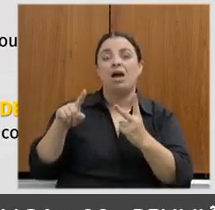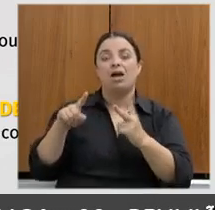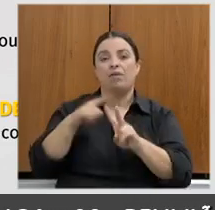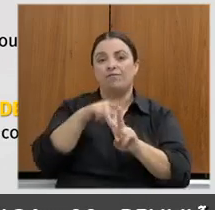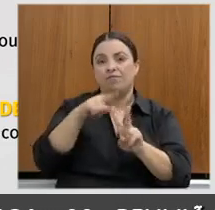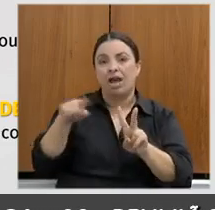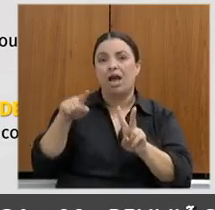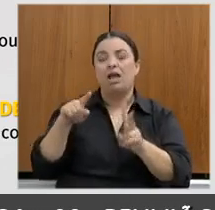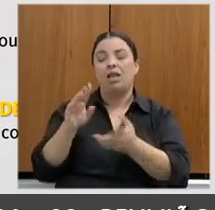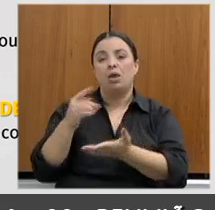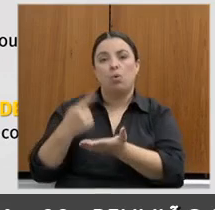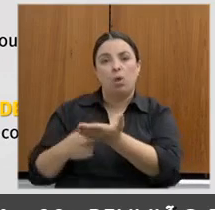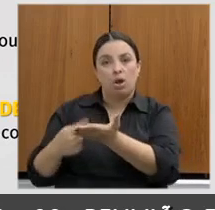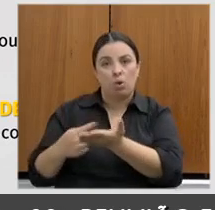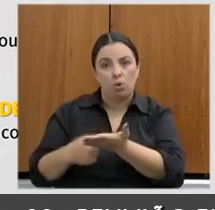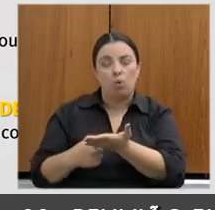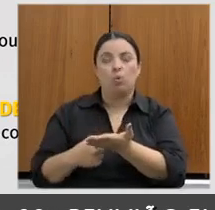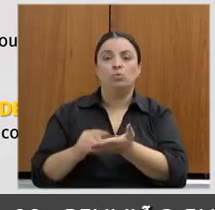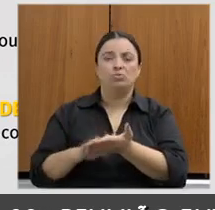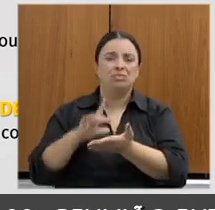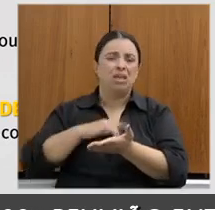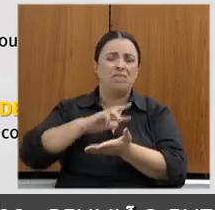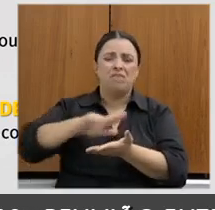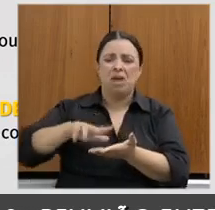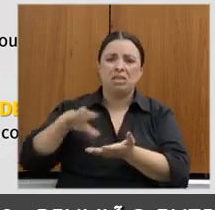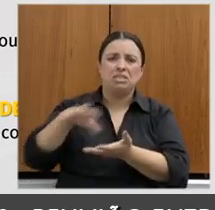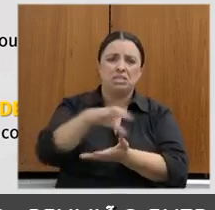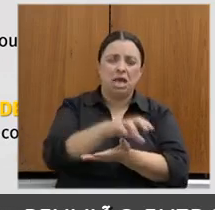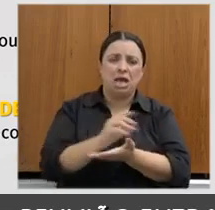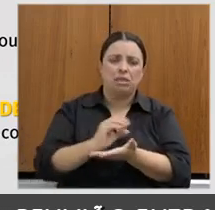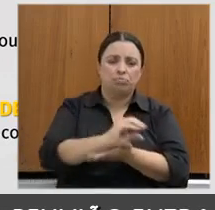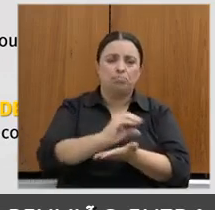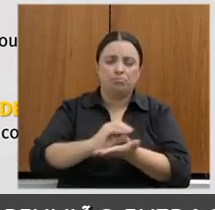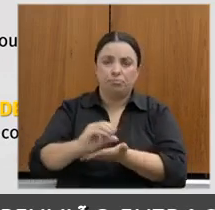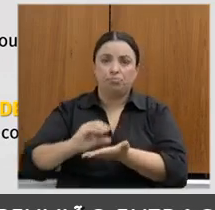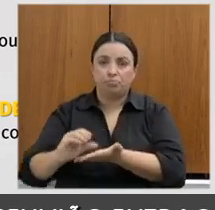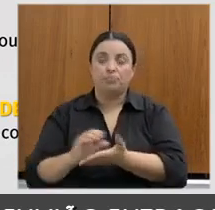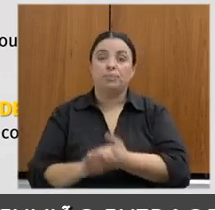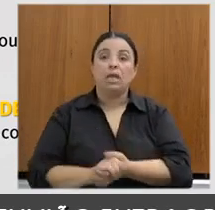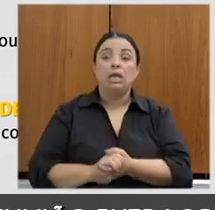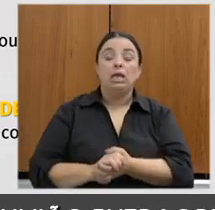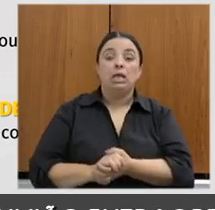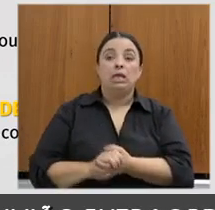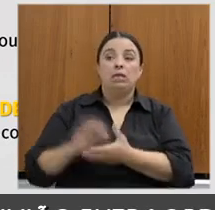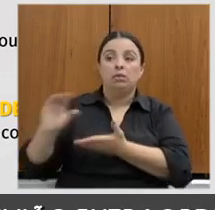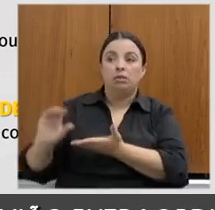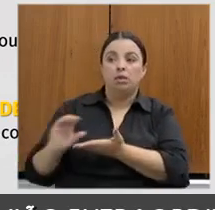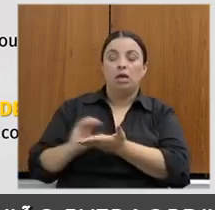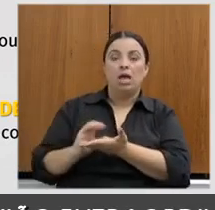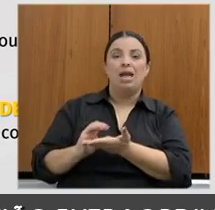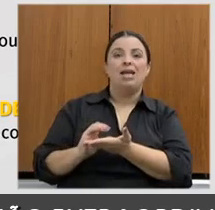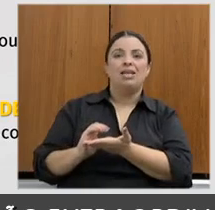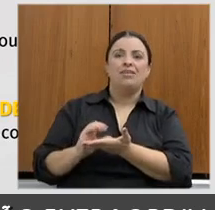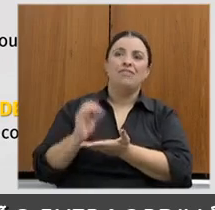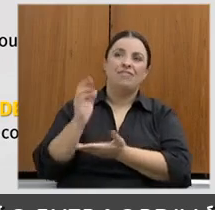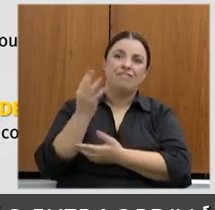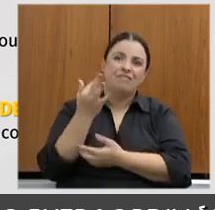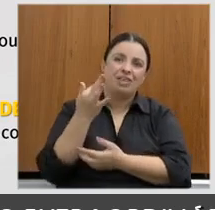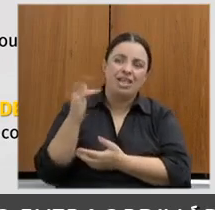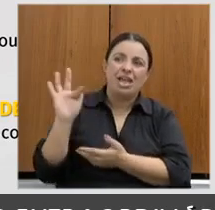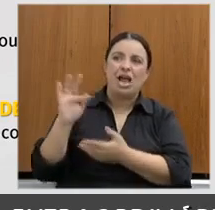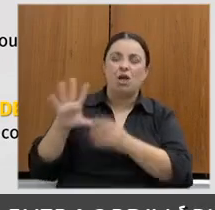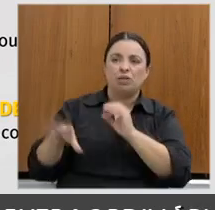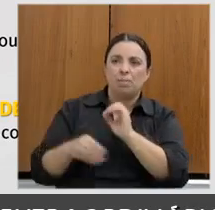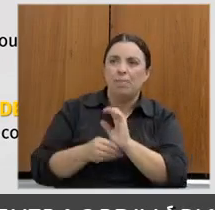nos diversos nas diversas áreas aqui já citou recursos federais né vindo de emendas de fundação e